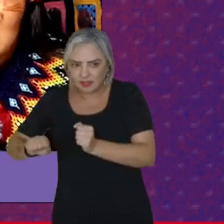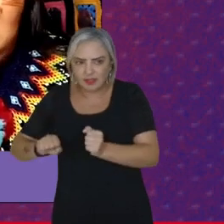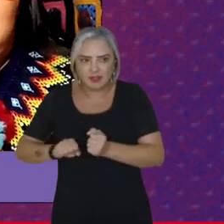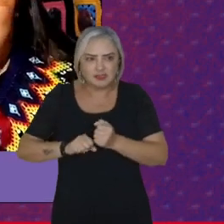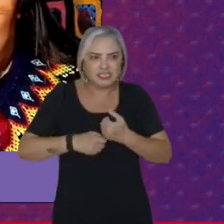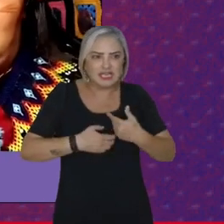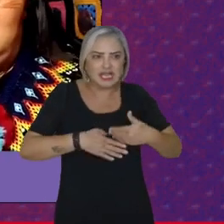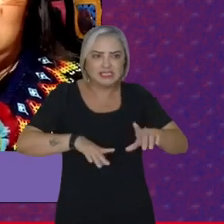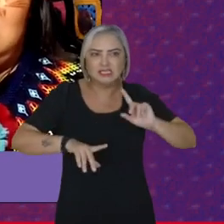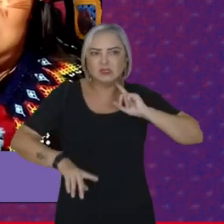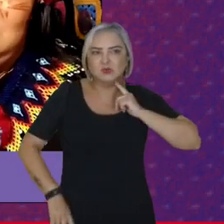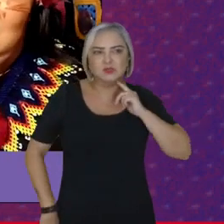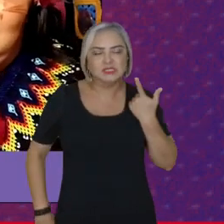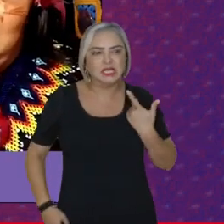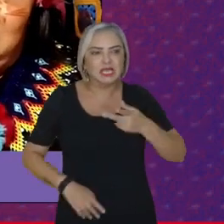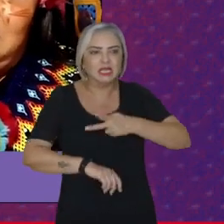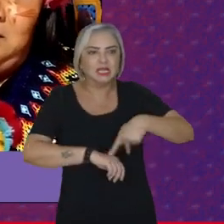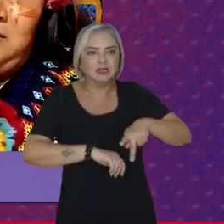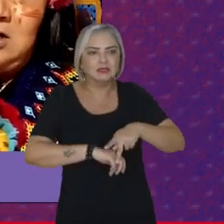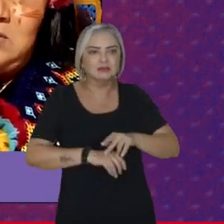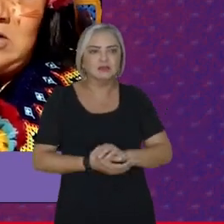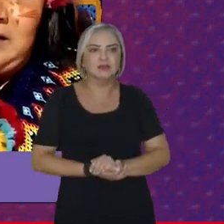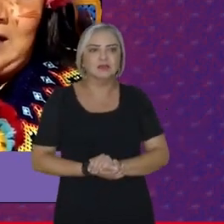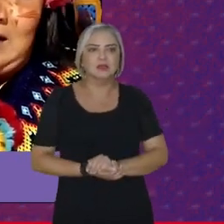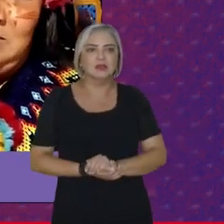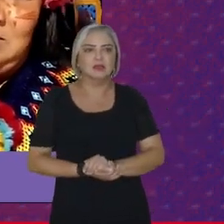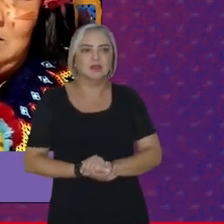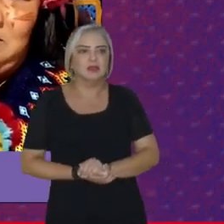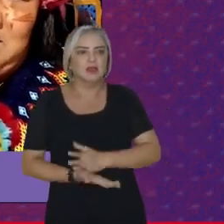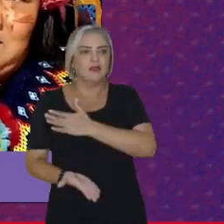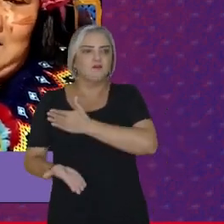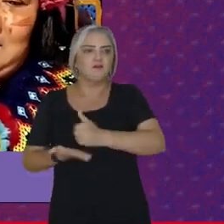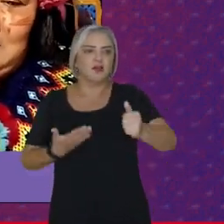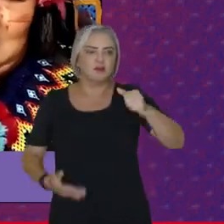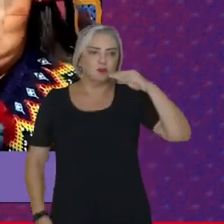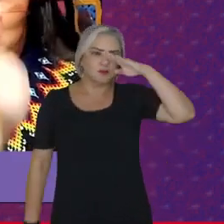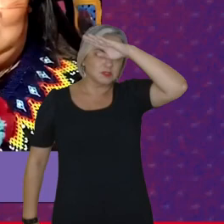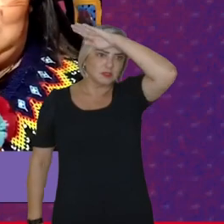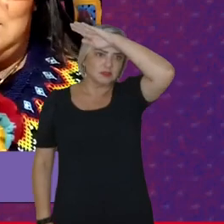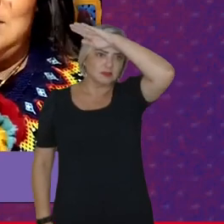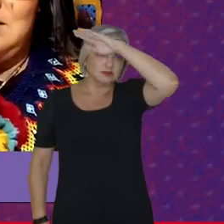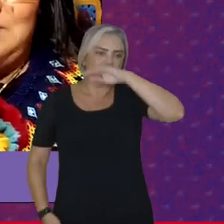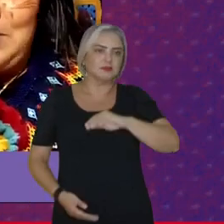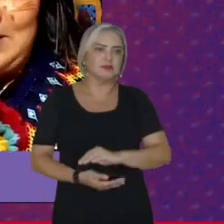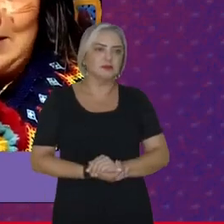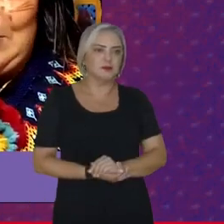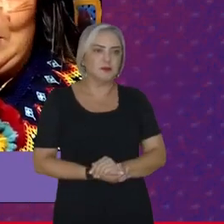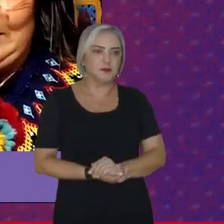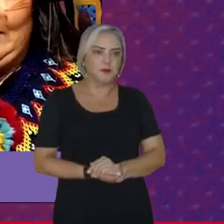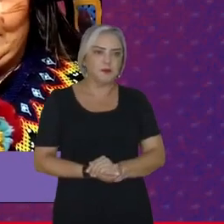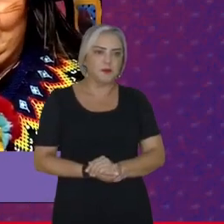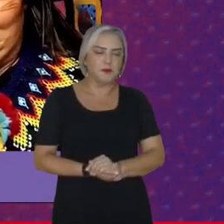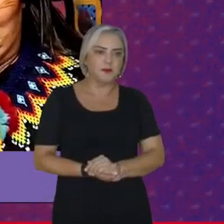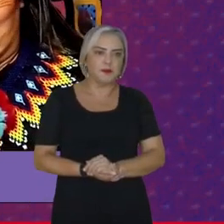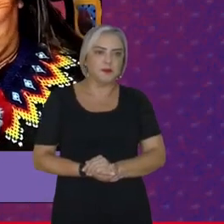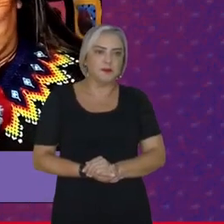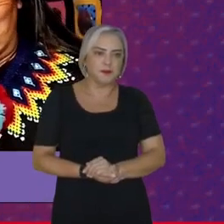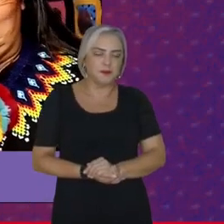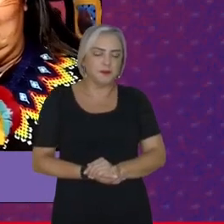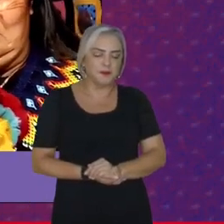nosso país. E, ó, fora Bolsonaro, desgraçado. Depois vocês